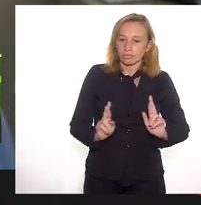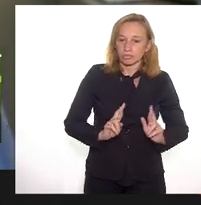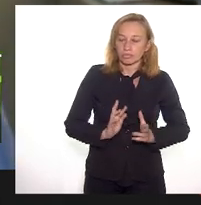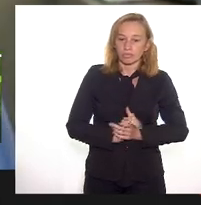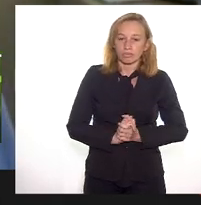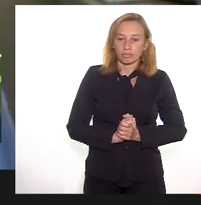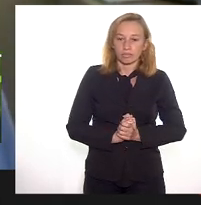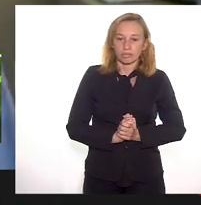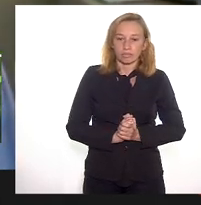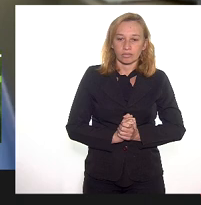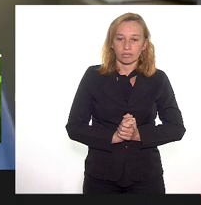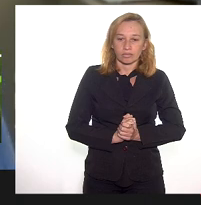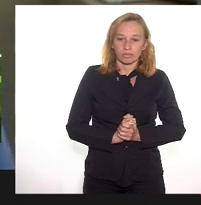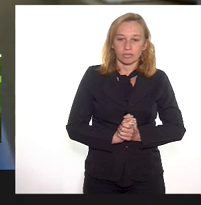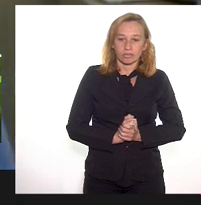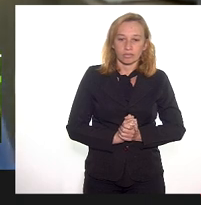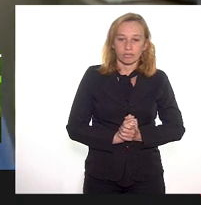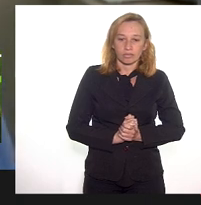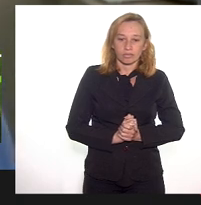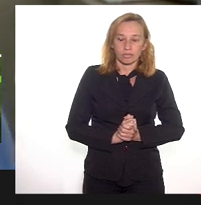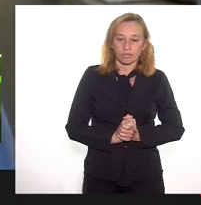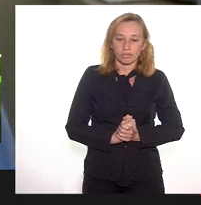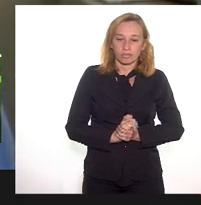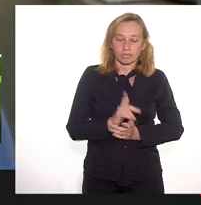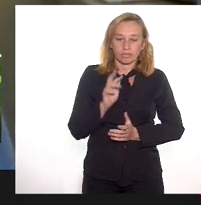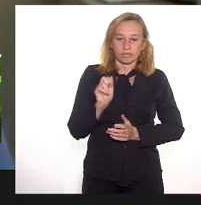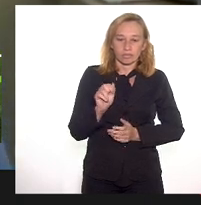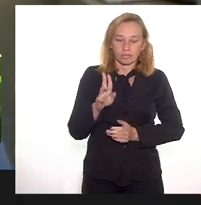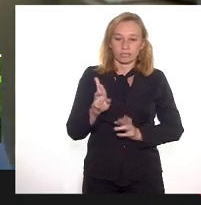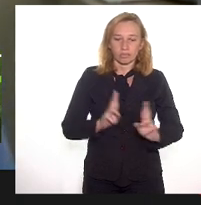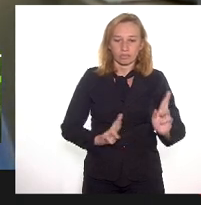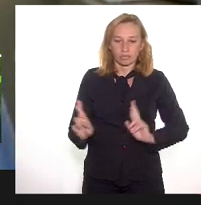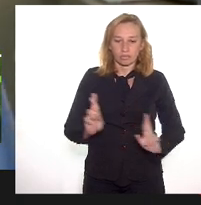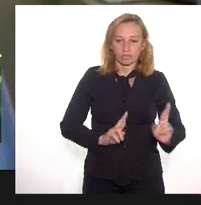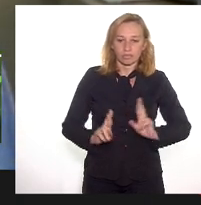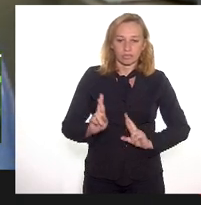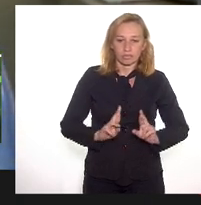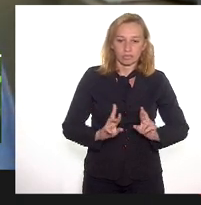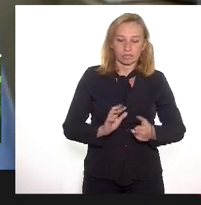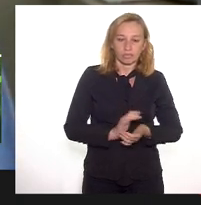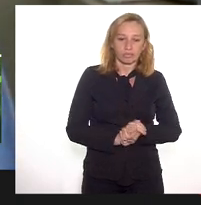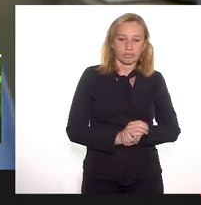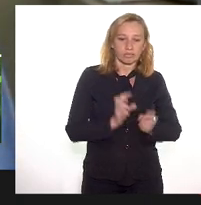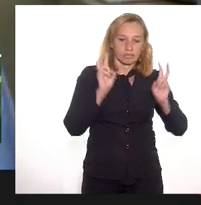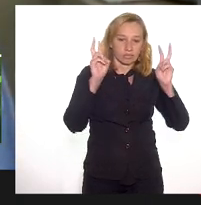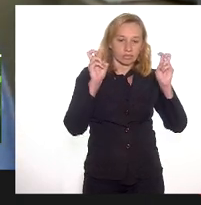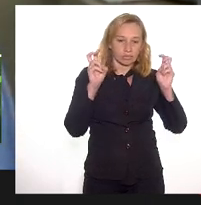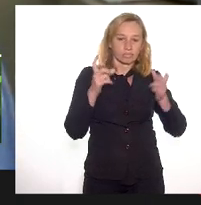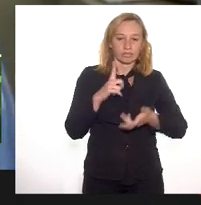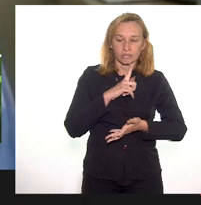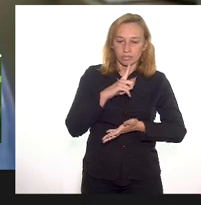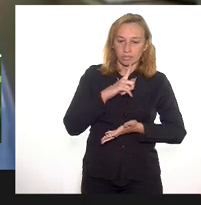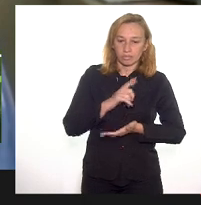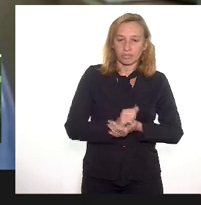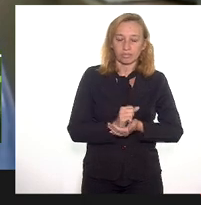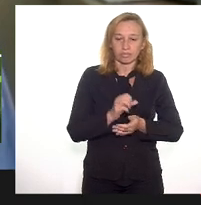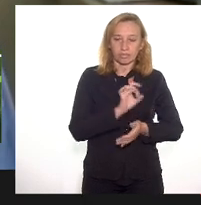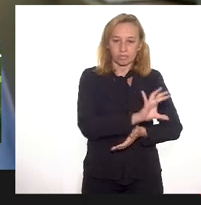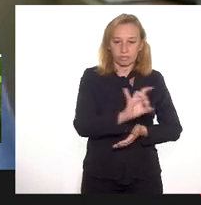está condigna com o grau de relacionamento e respeito que deve ter as